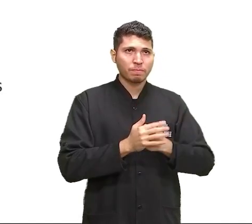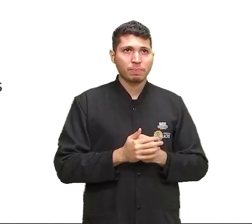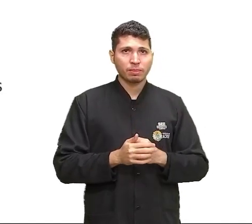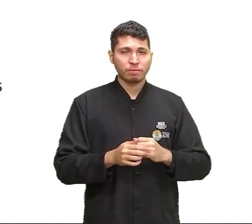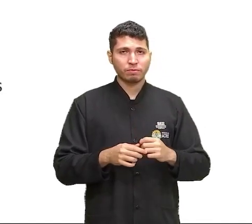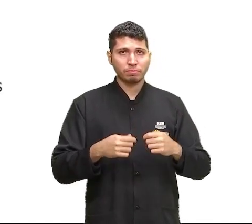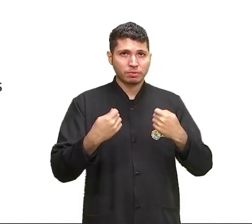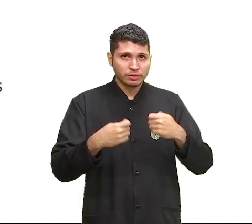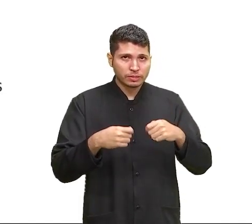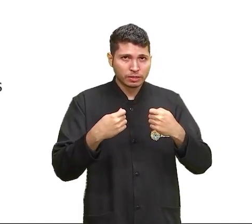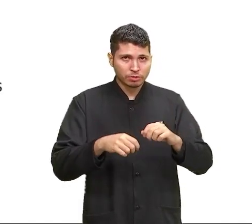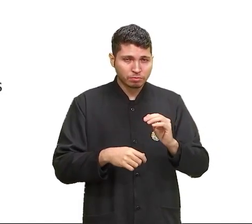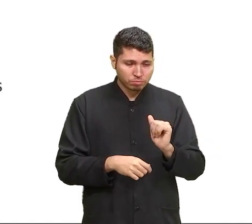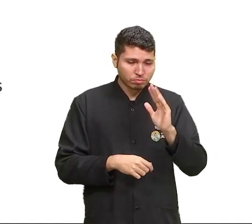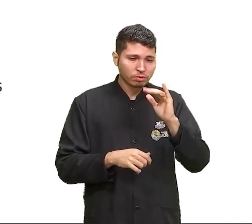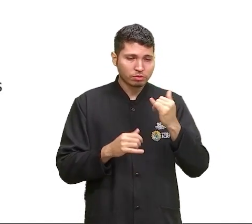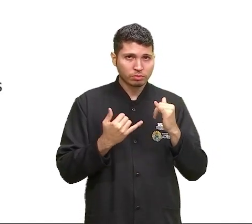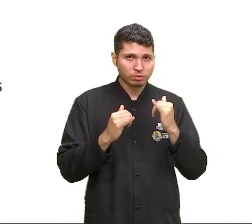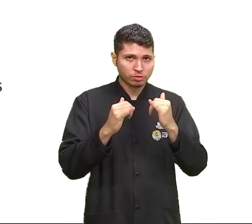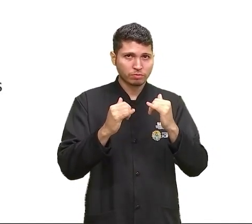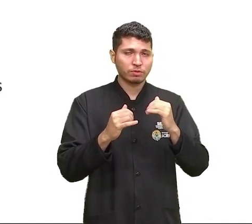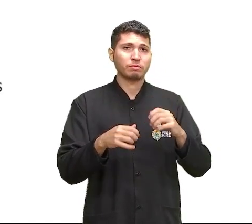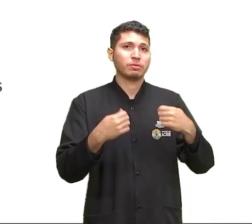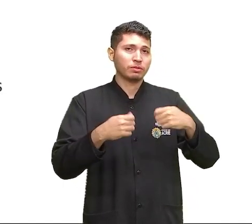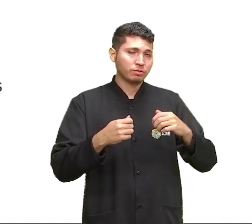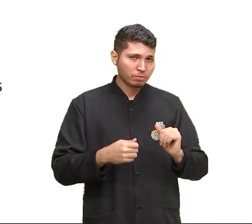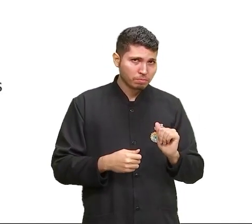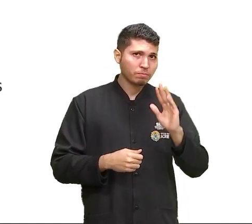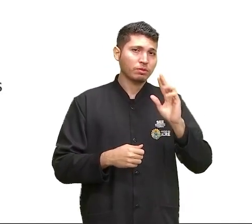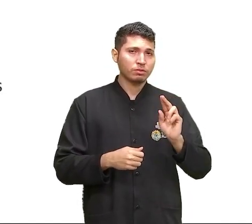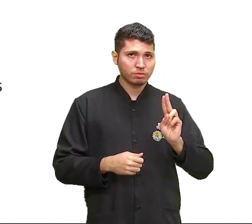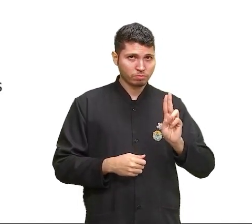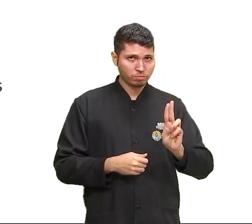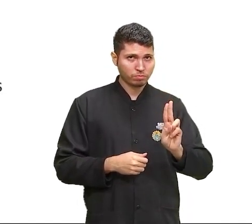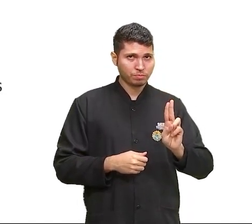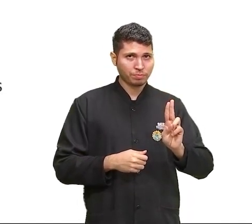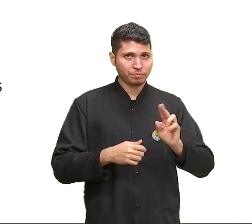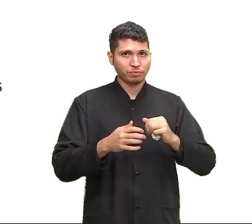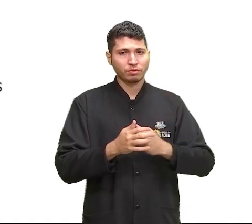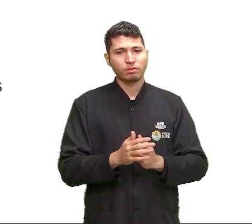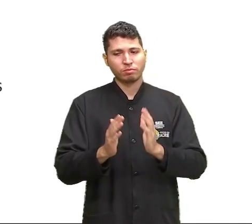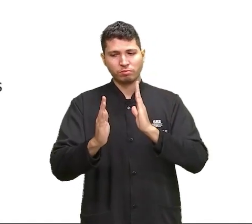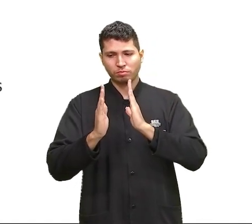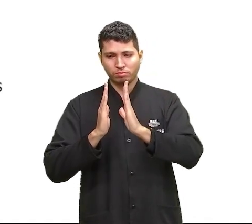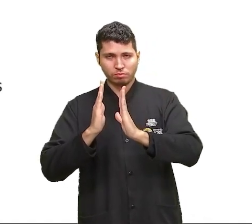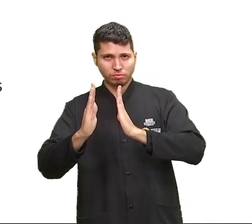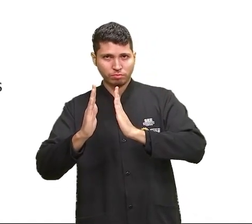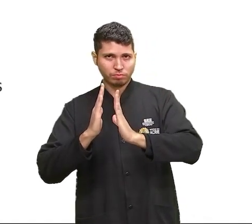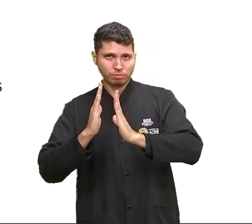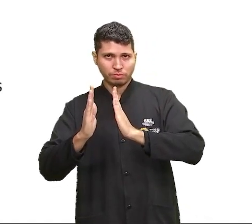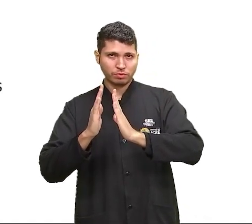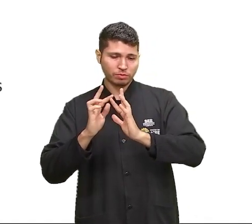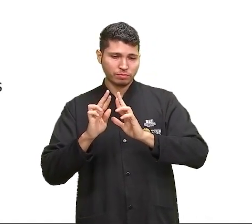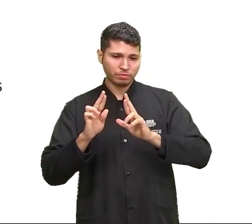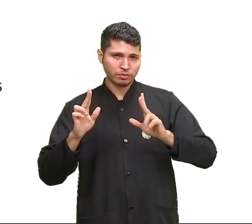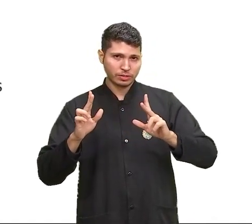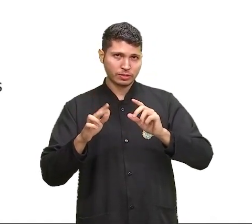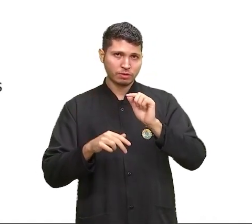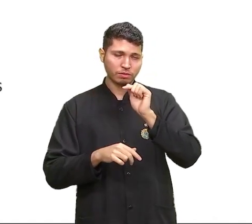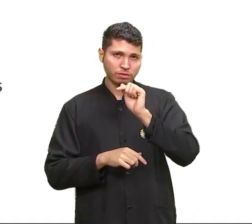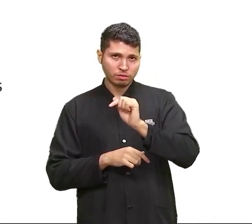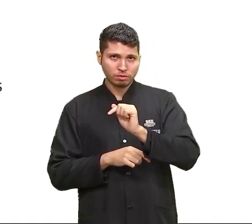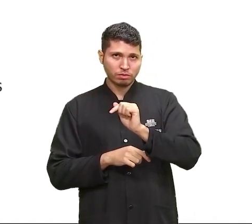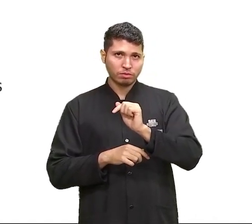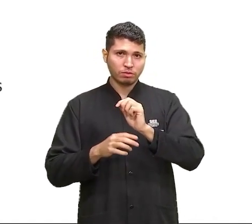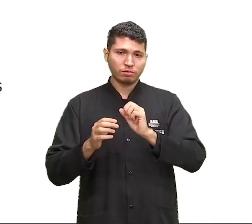exigir mais energia, vai demandar mais tensão. Então tem um consumo maior. Já em paralelo, como é o circuito das nossas casas, não. A gente vai ver